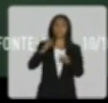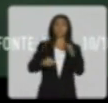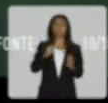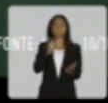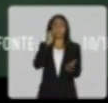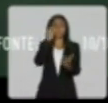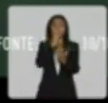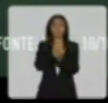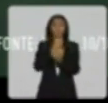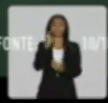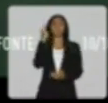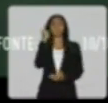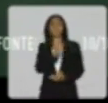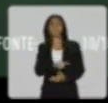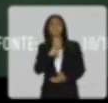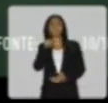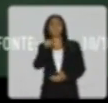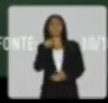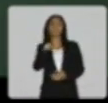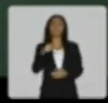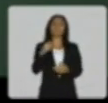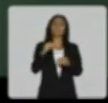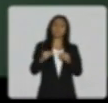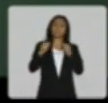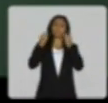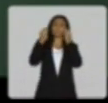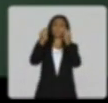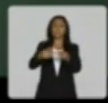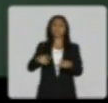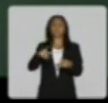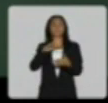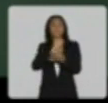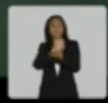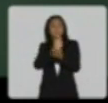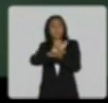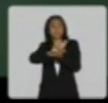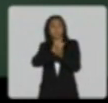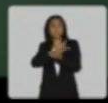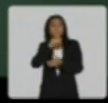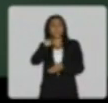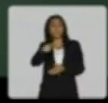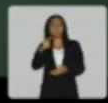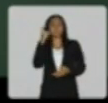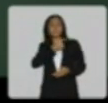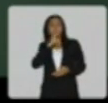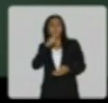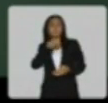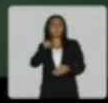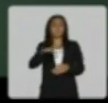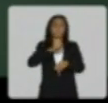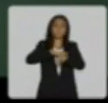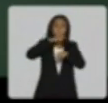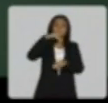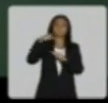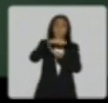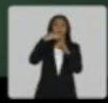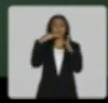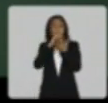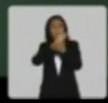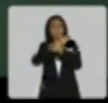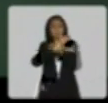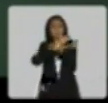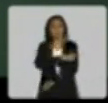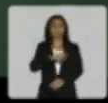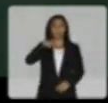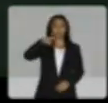condenado por tentativa de suborno ao ser descoberto escondendo na mala do carro um dos maiores traficantes de